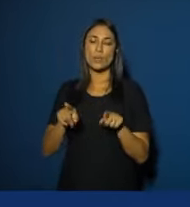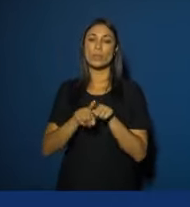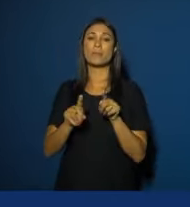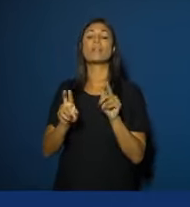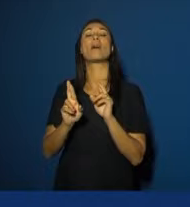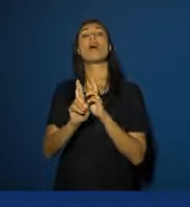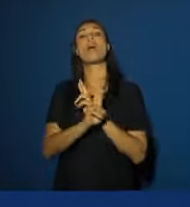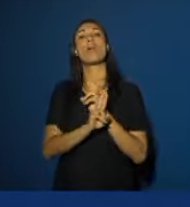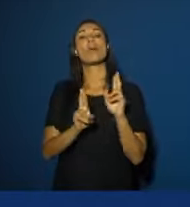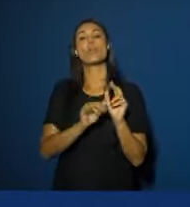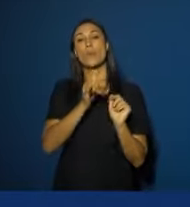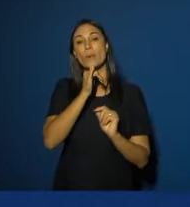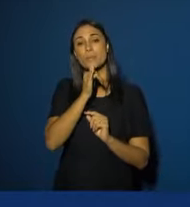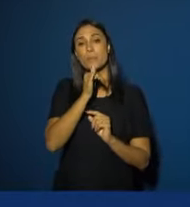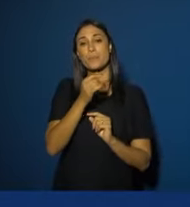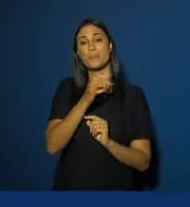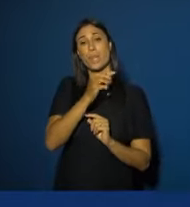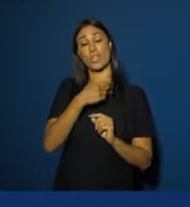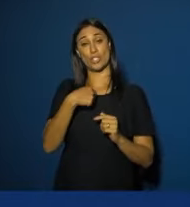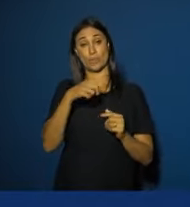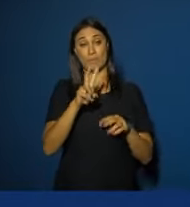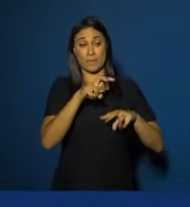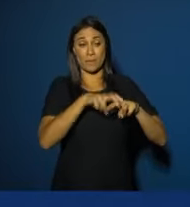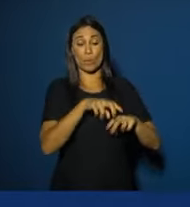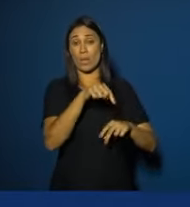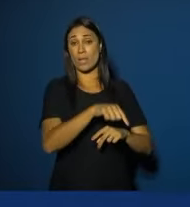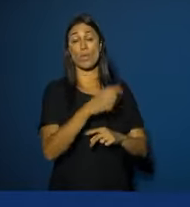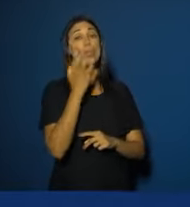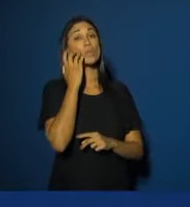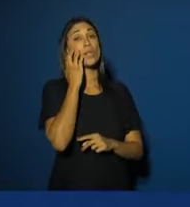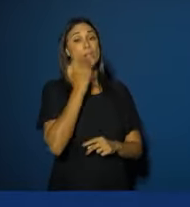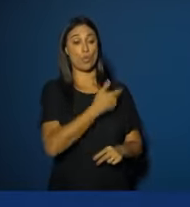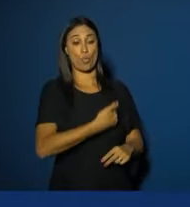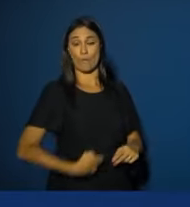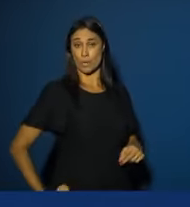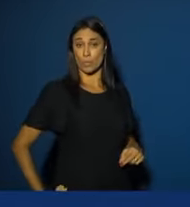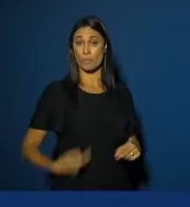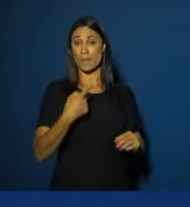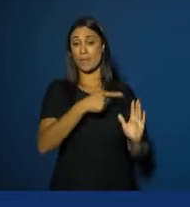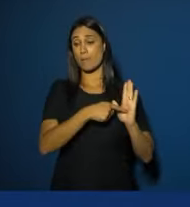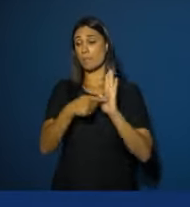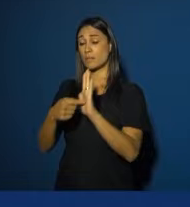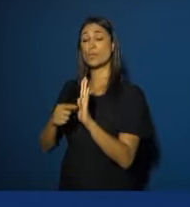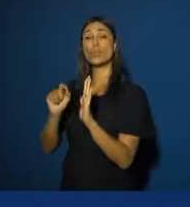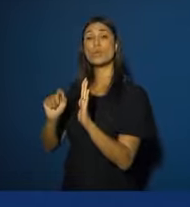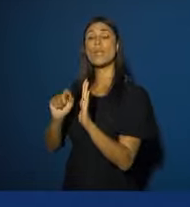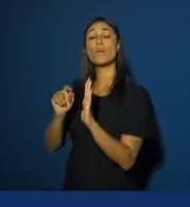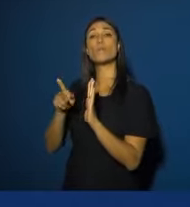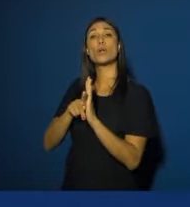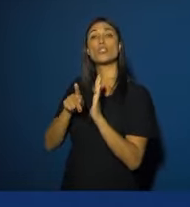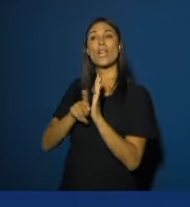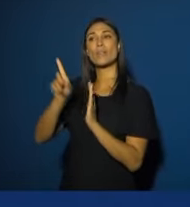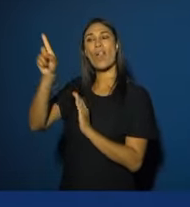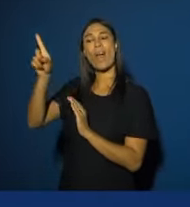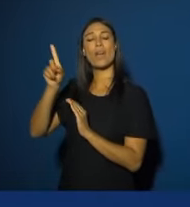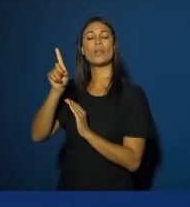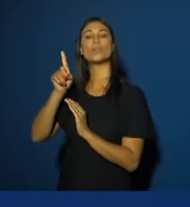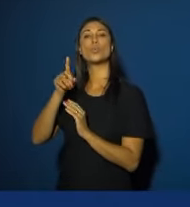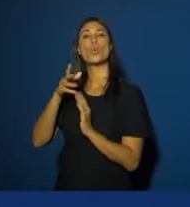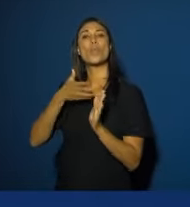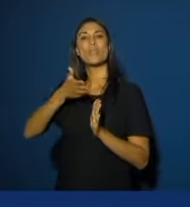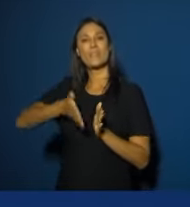relação republicana. Estamos com o Tarcísio aqui de São Paulo. Ele apresentou o projeto do trem Campinas-São